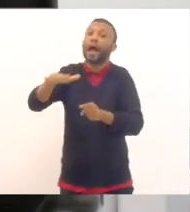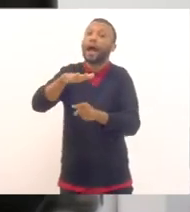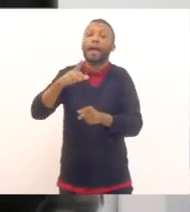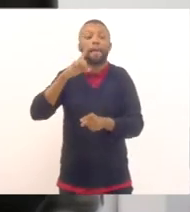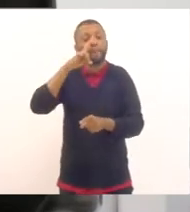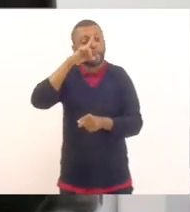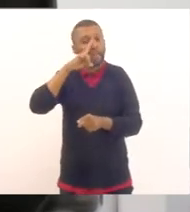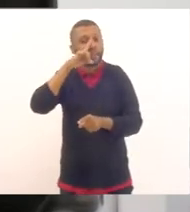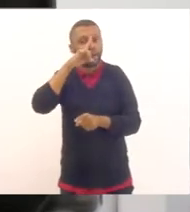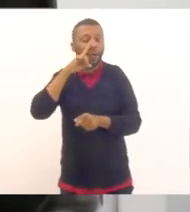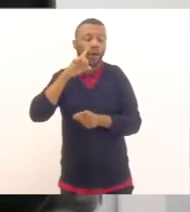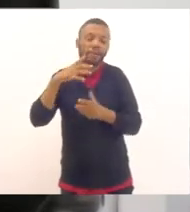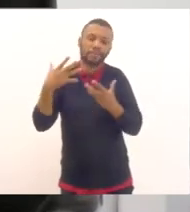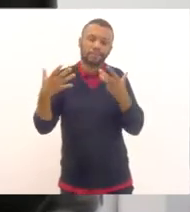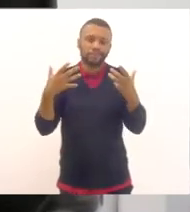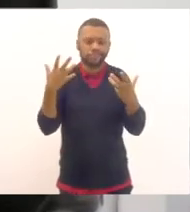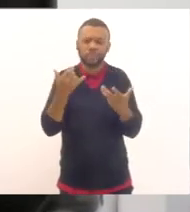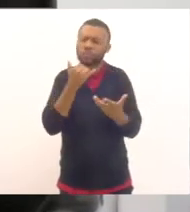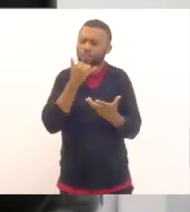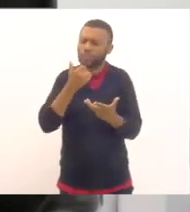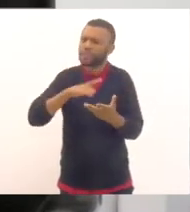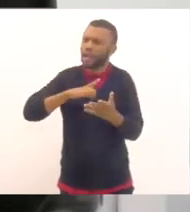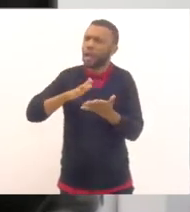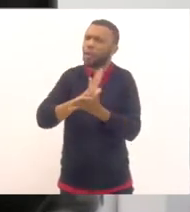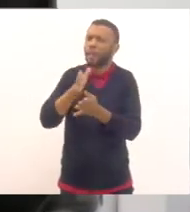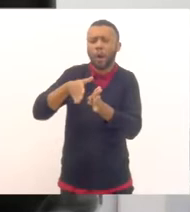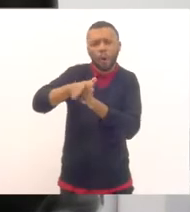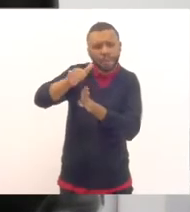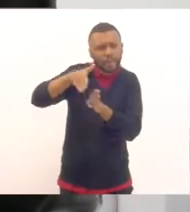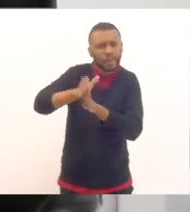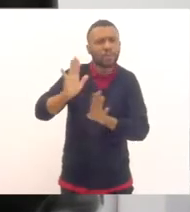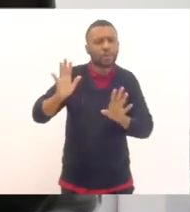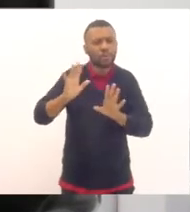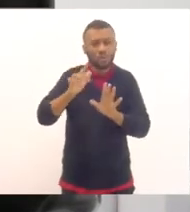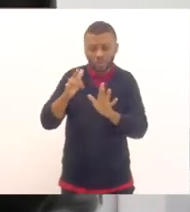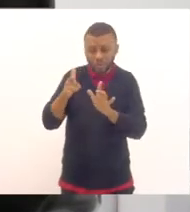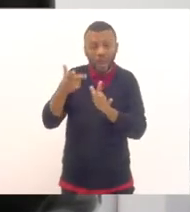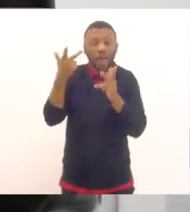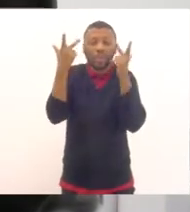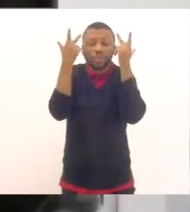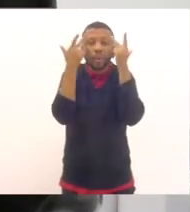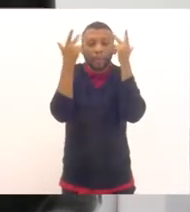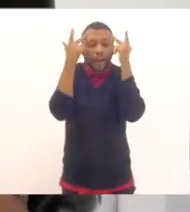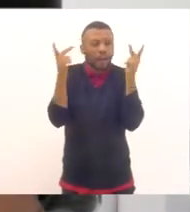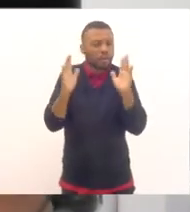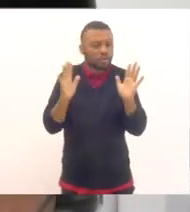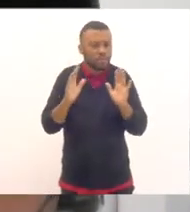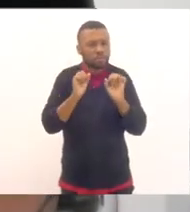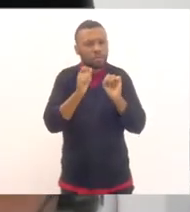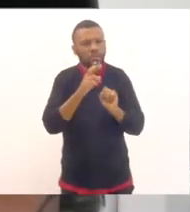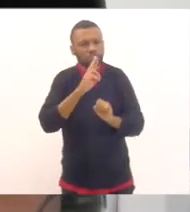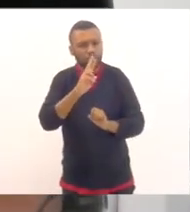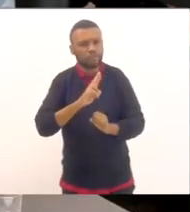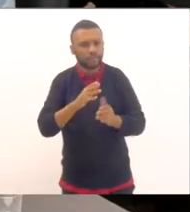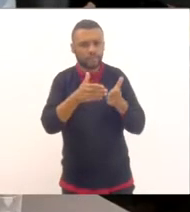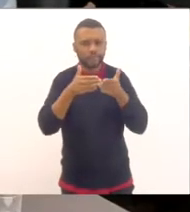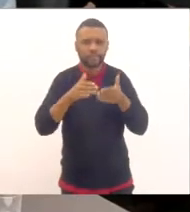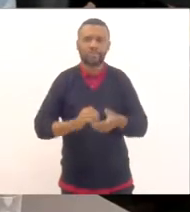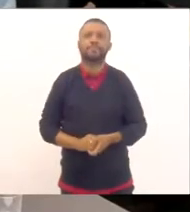perigosa assim tem alguma orientação nesse sentido isso estou uma comportamento normal tio por favor